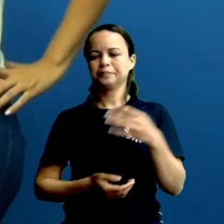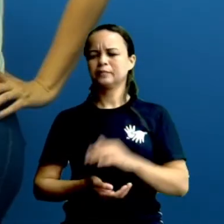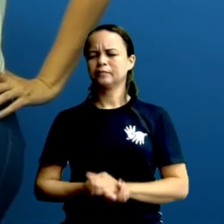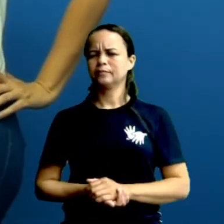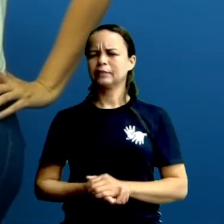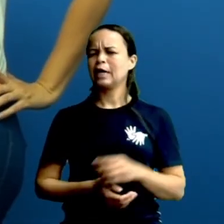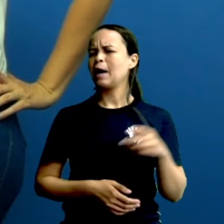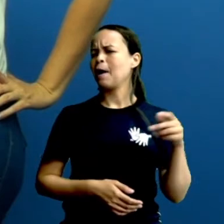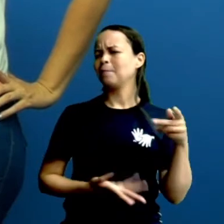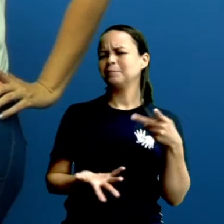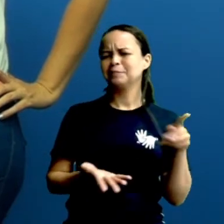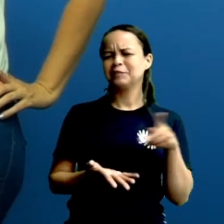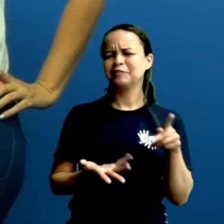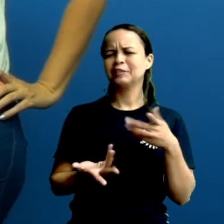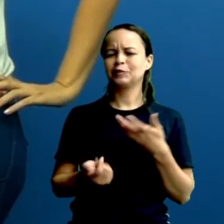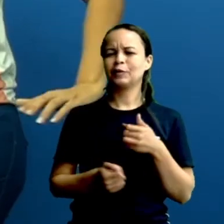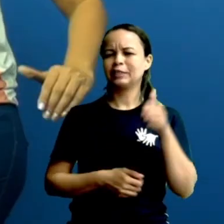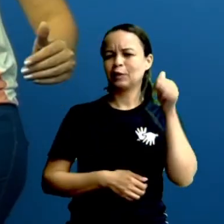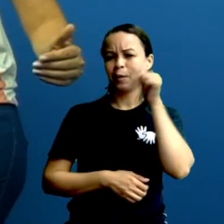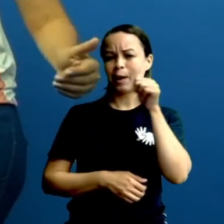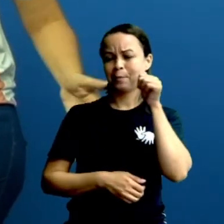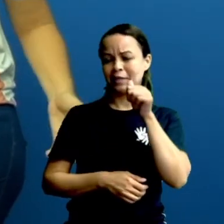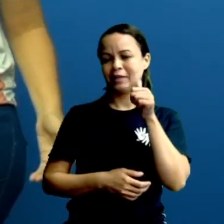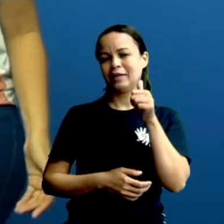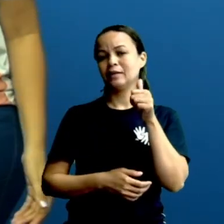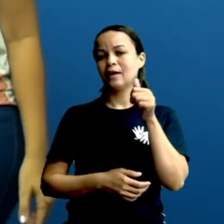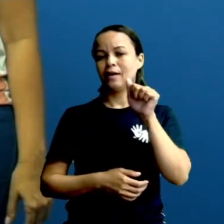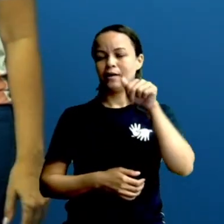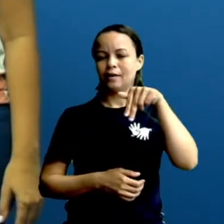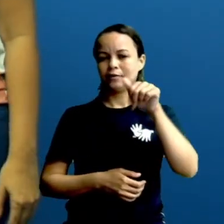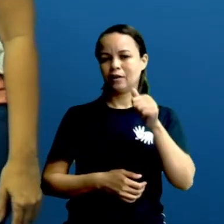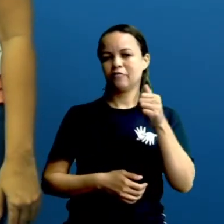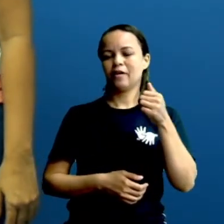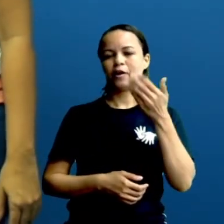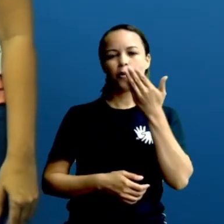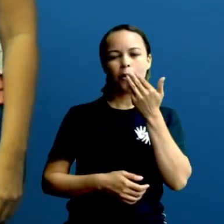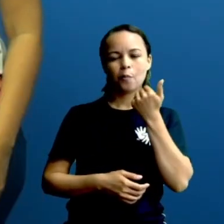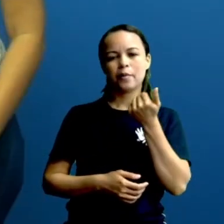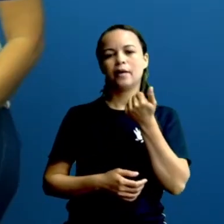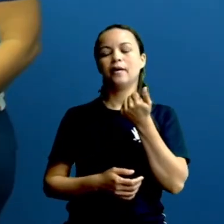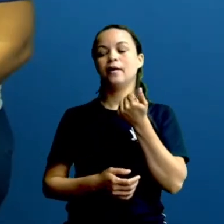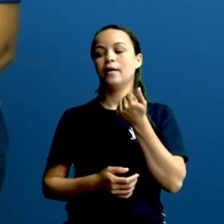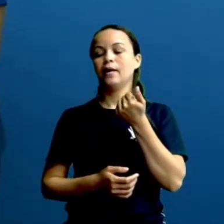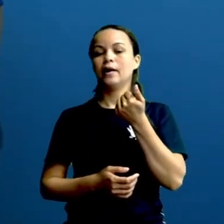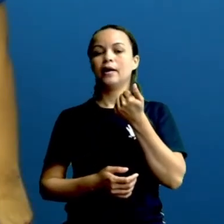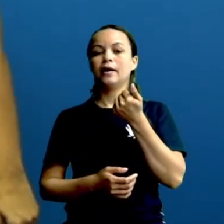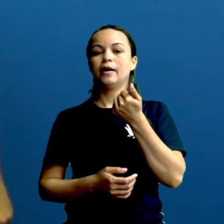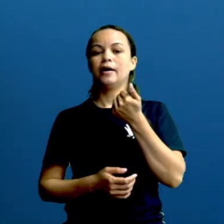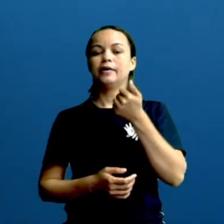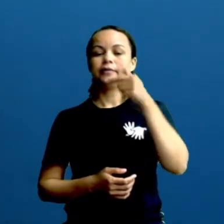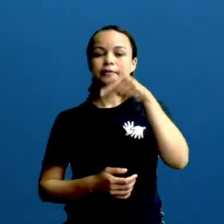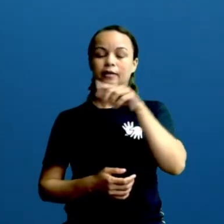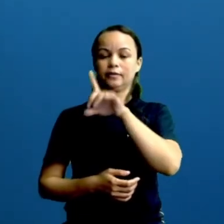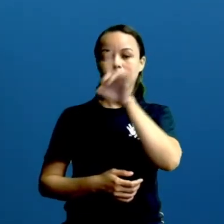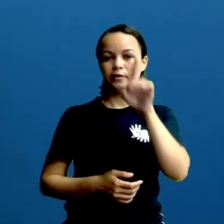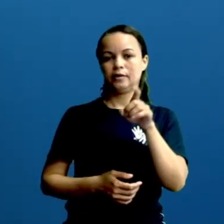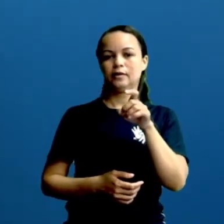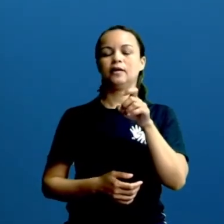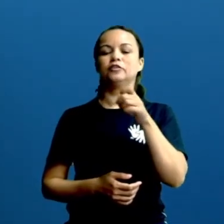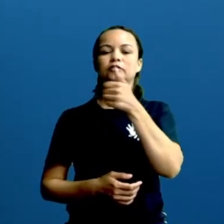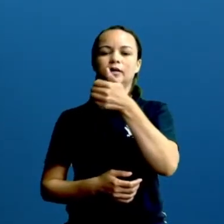Ah, professora, Ana vai comer em 7 dias 14 bananas. Isso mesmo,